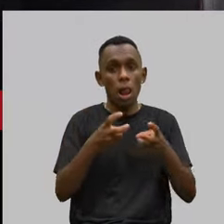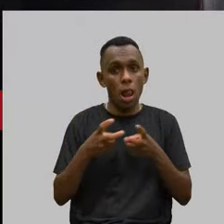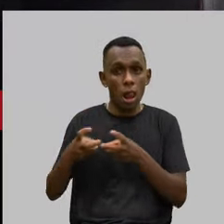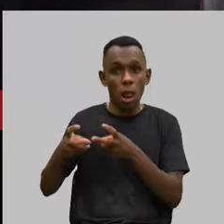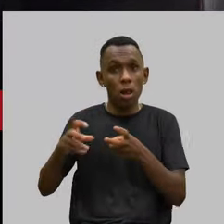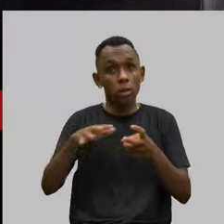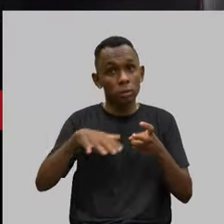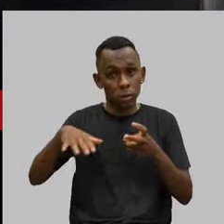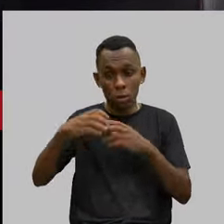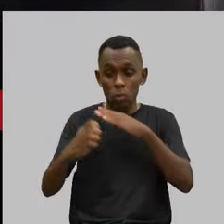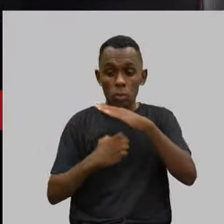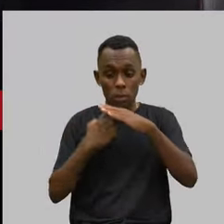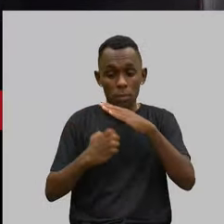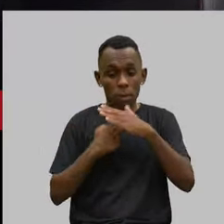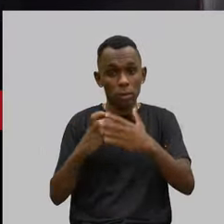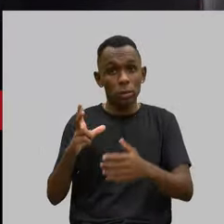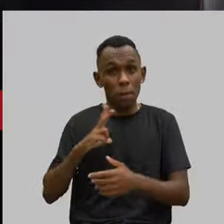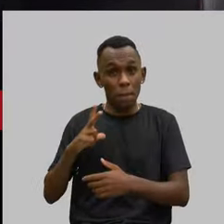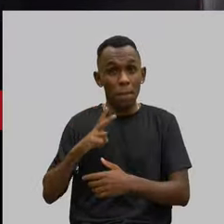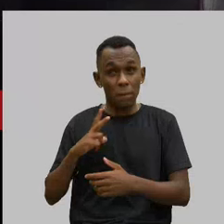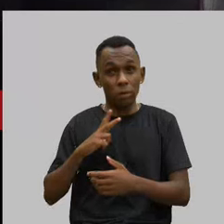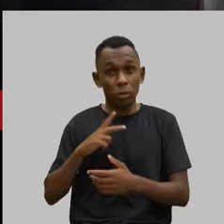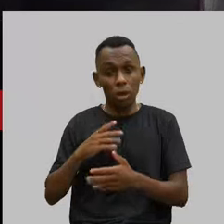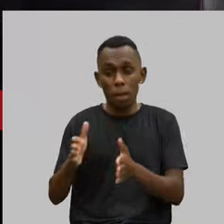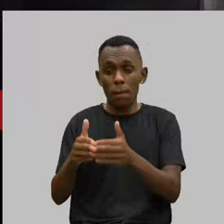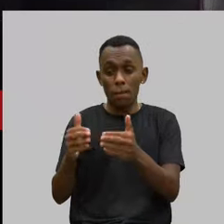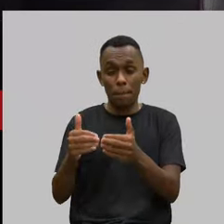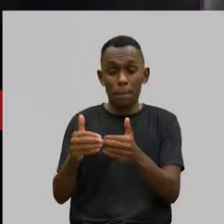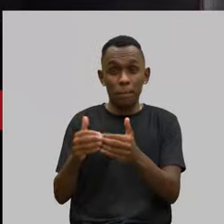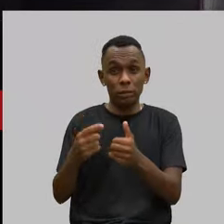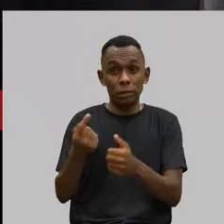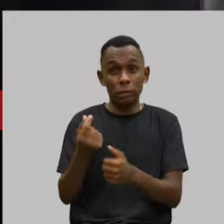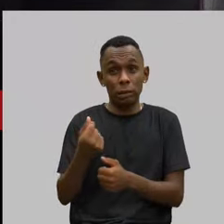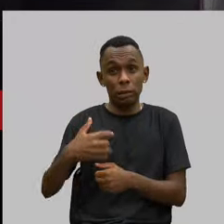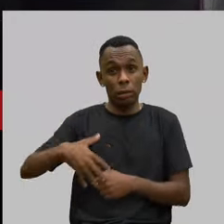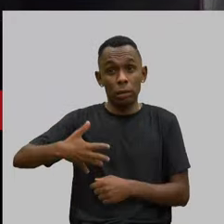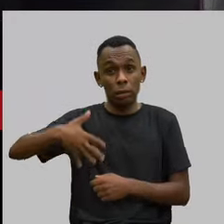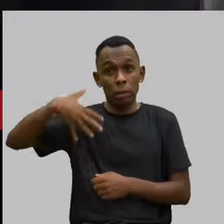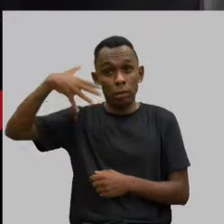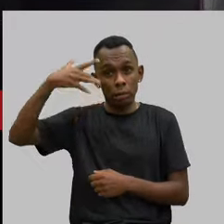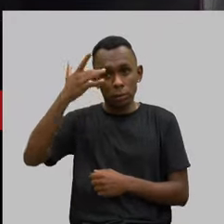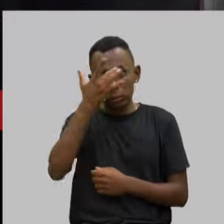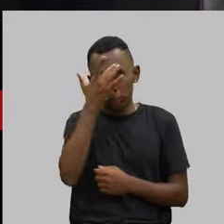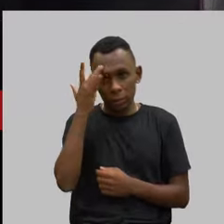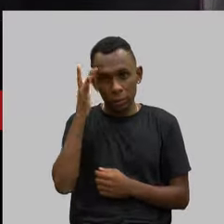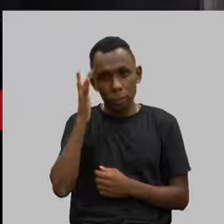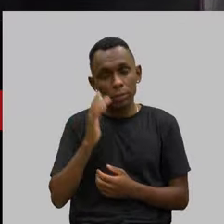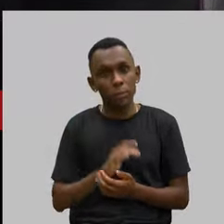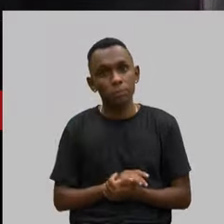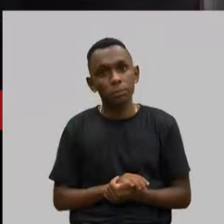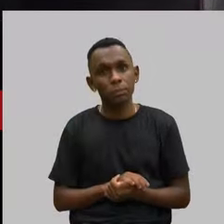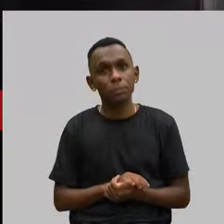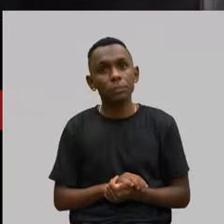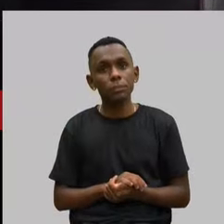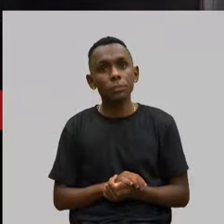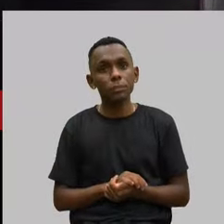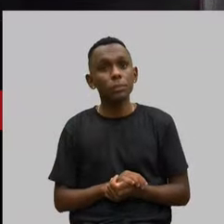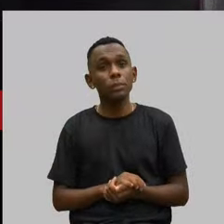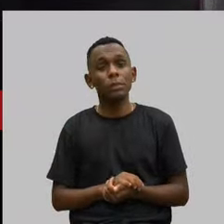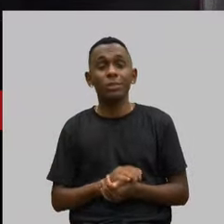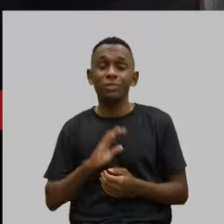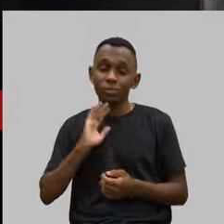empresas particulares cobrando um preço altíssimo das pessoas que já tem tantas